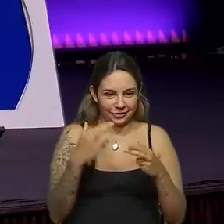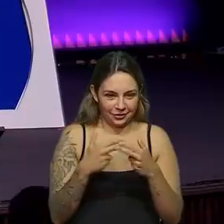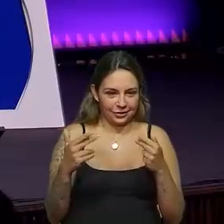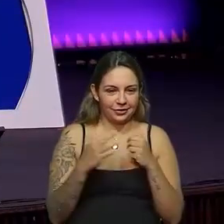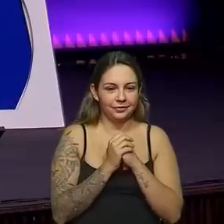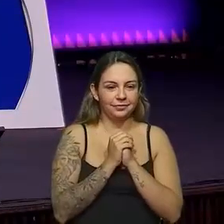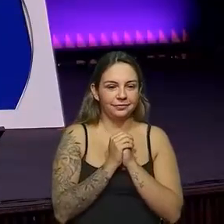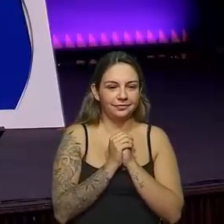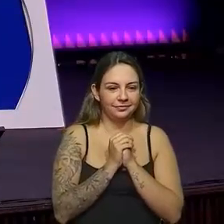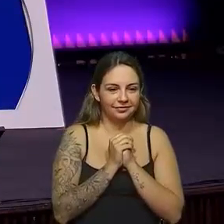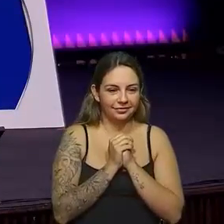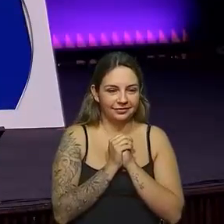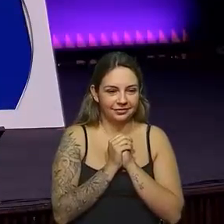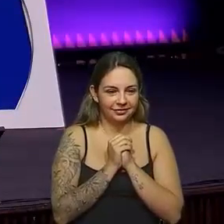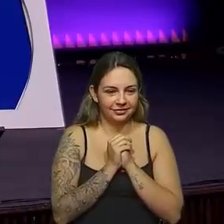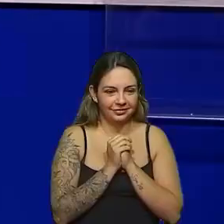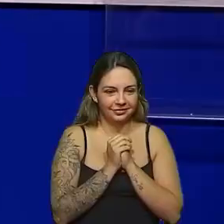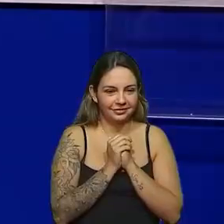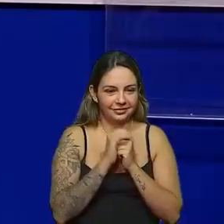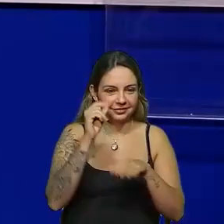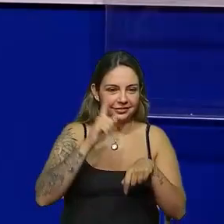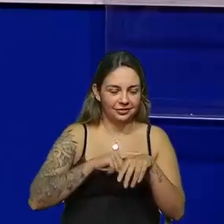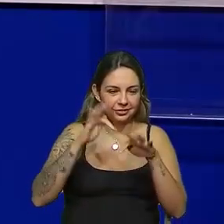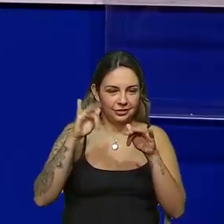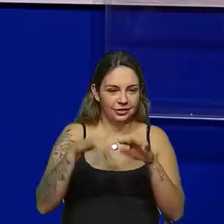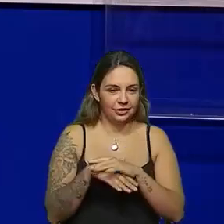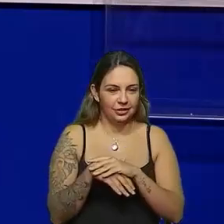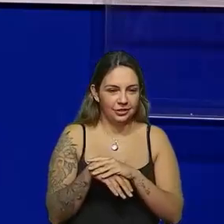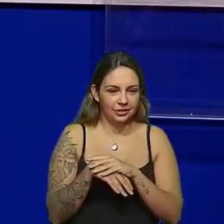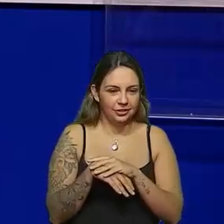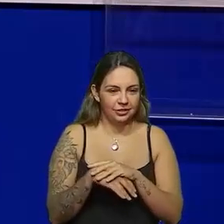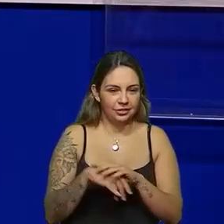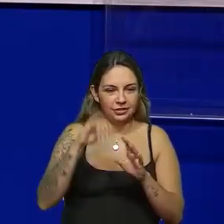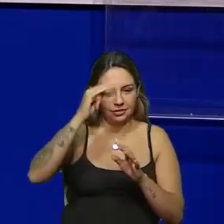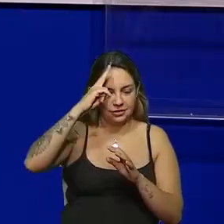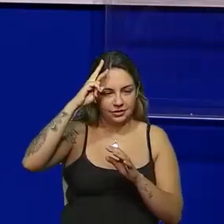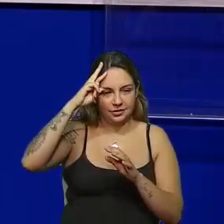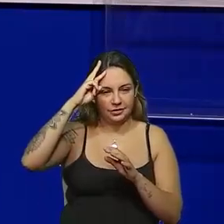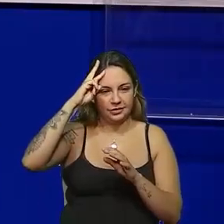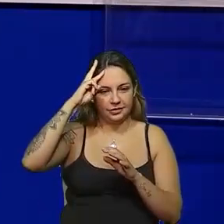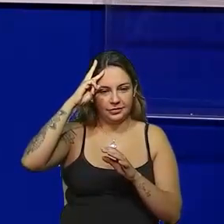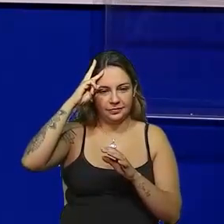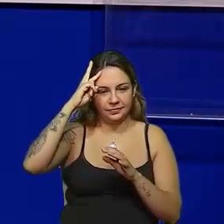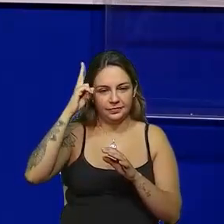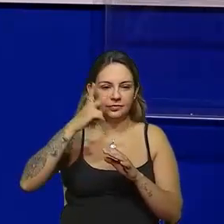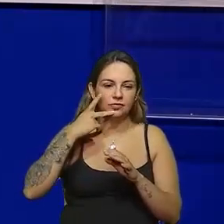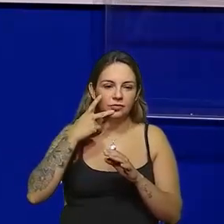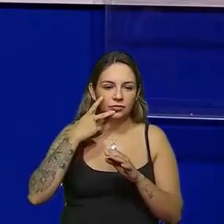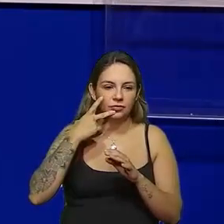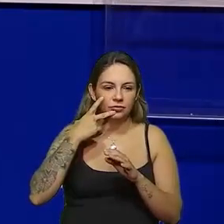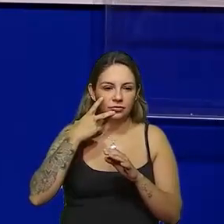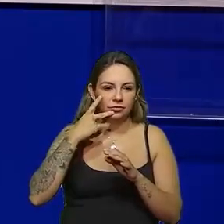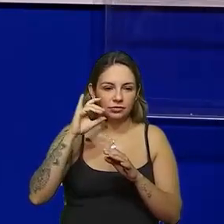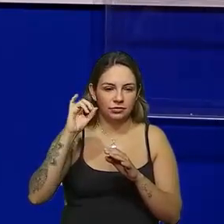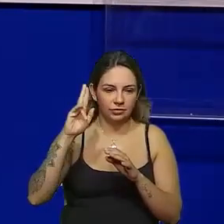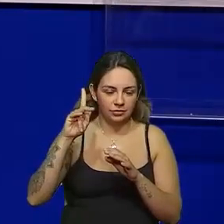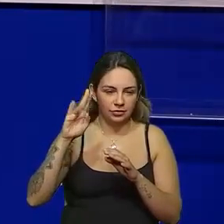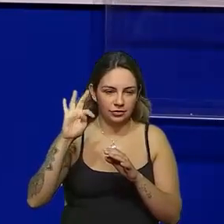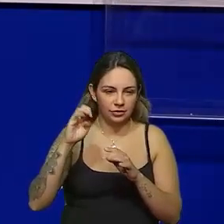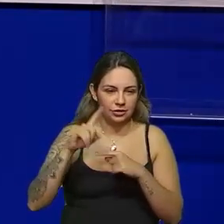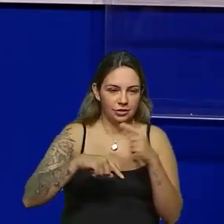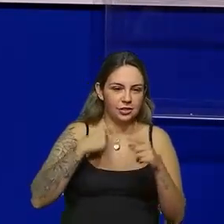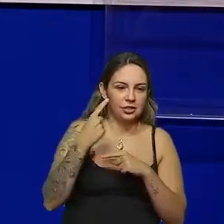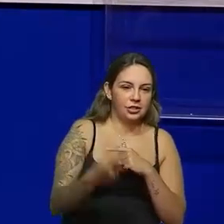coisas aqui. Se tivermos um tempinho no fim, eu vou contar uma história. Você falou de iogurte.